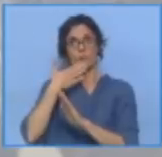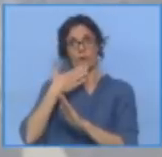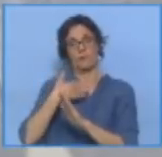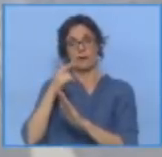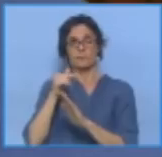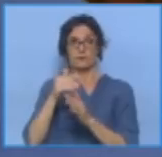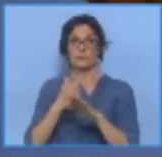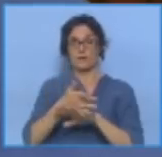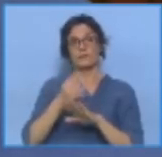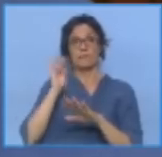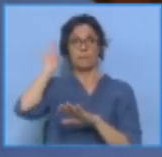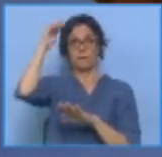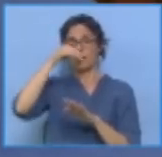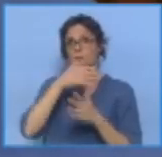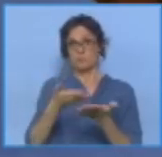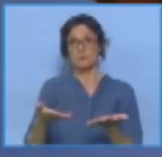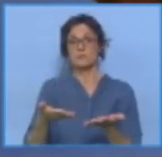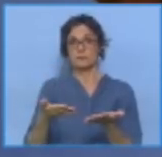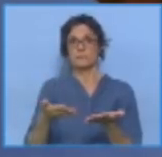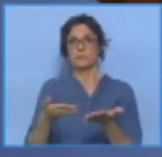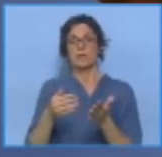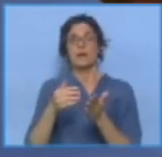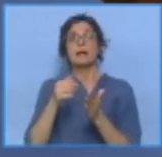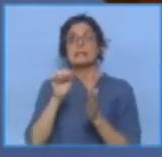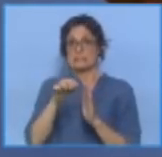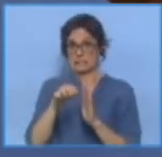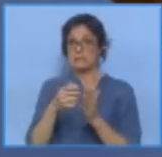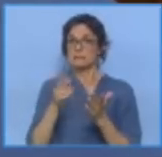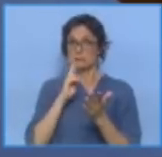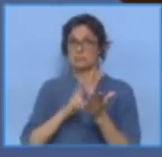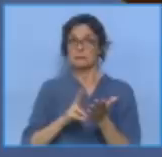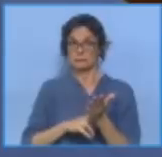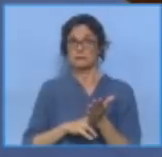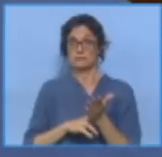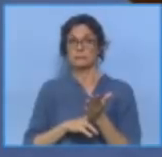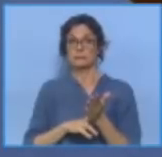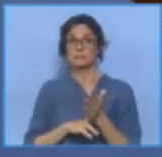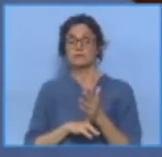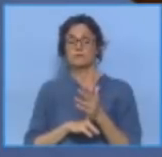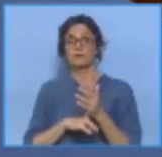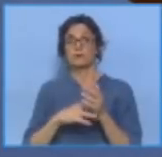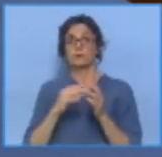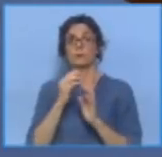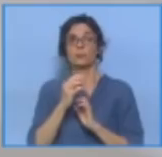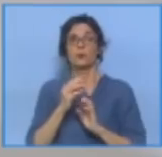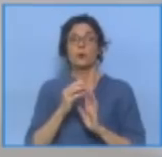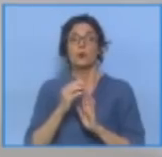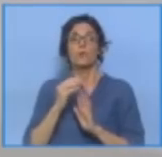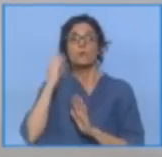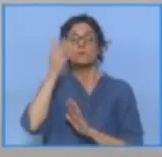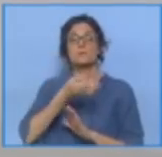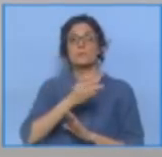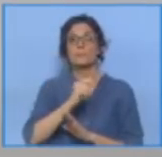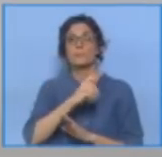a expressão interior da Constituição, o ADN. São Paulo fala do exterior, do revestir-se de Cristo, não é? Como nós nos